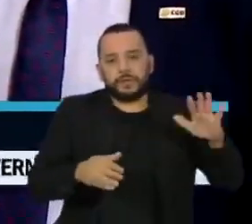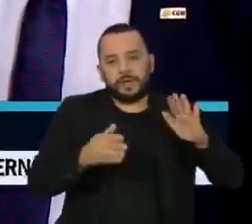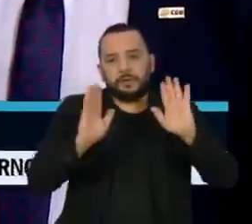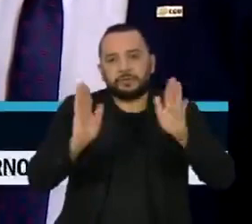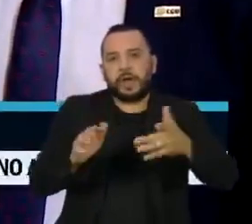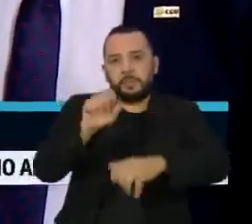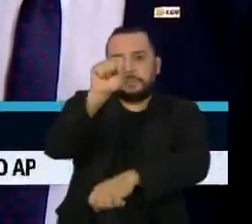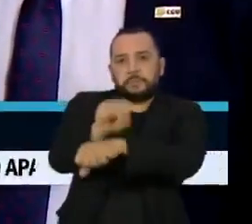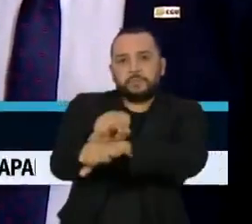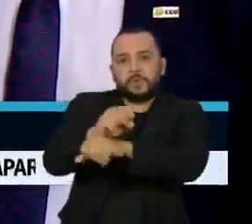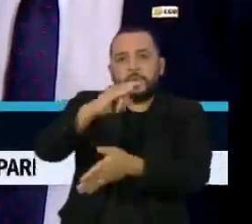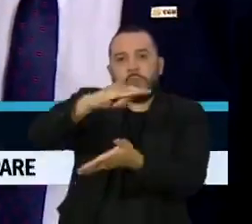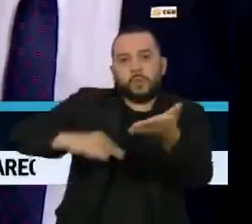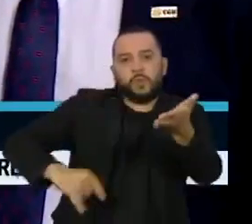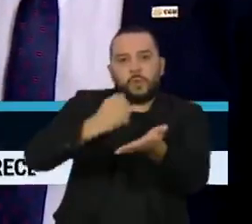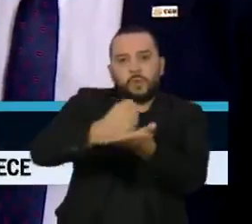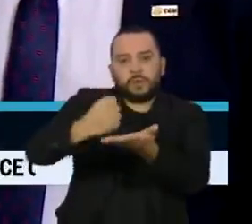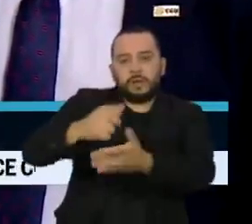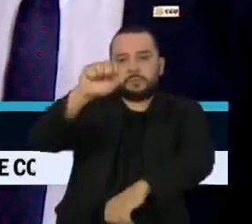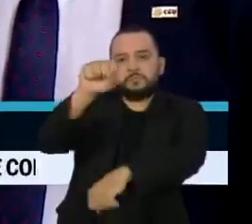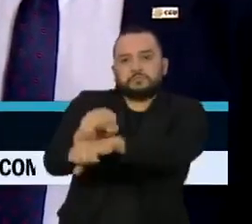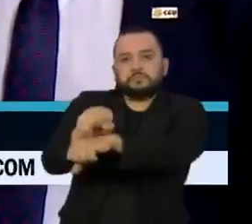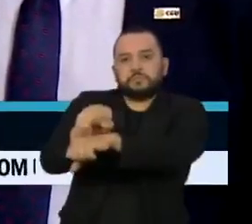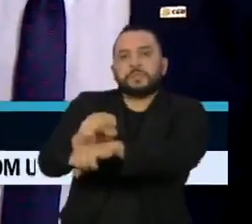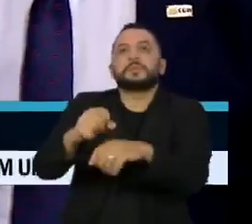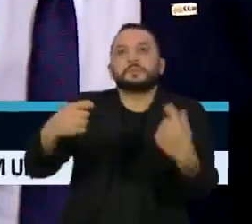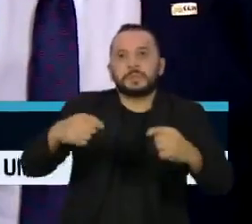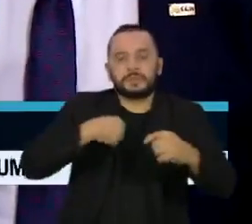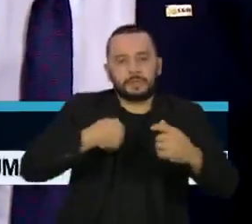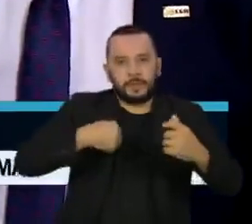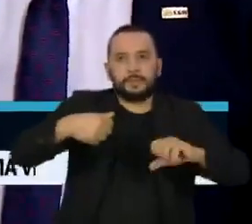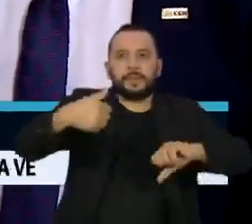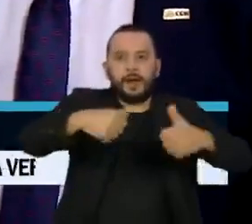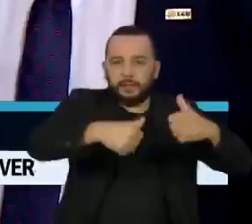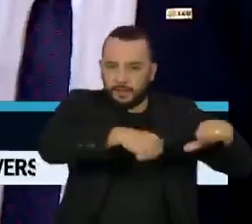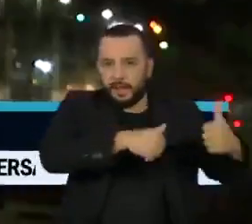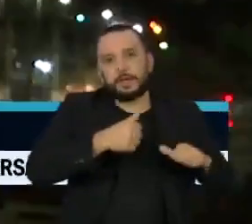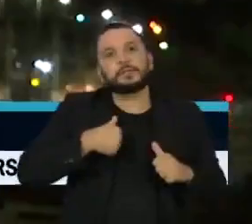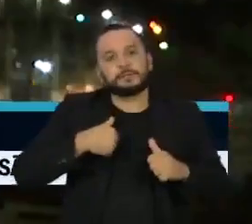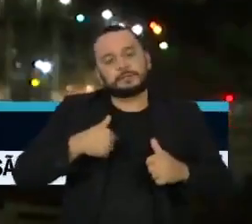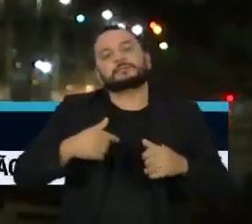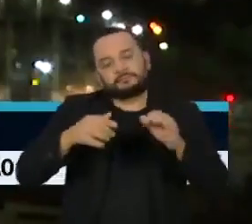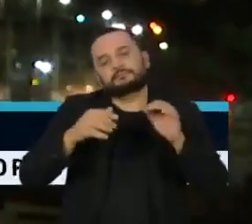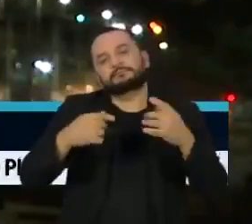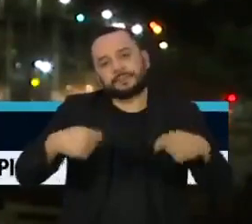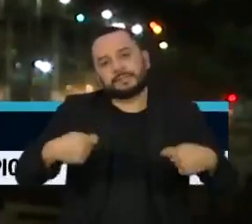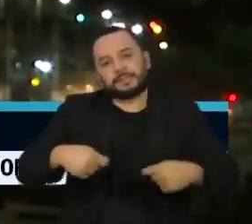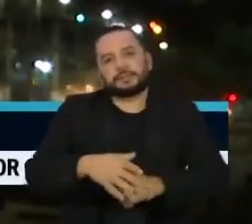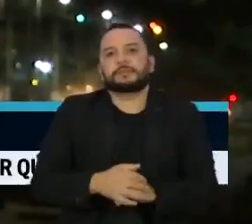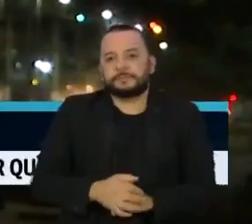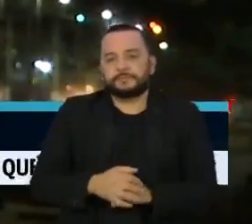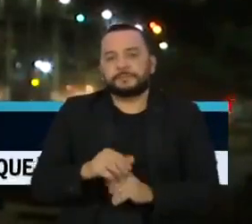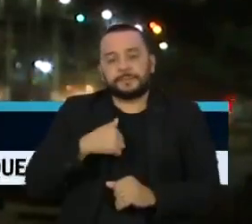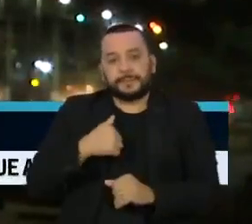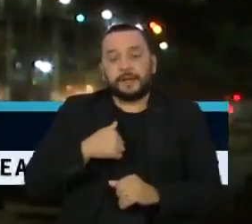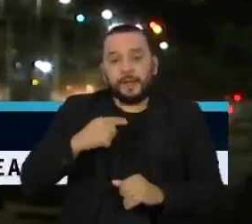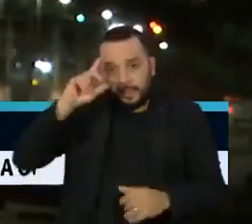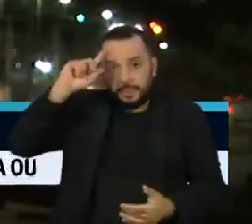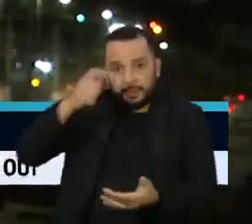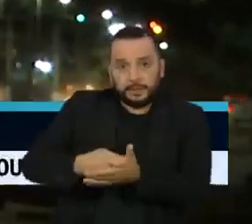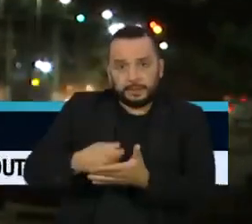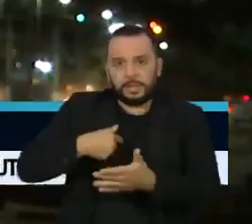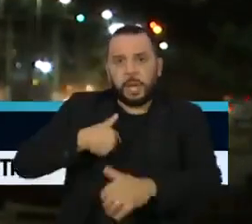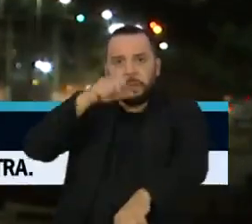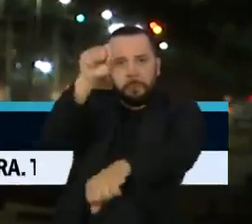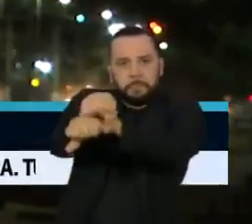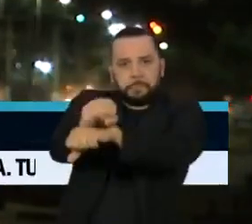o contrato para que análises mais aprofundadas sejam feitas. A decisão pela suspensão foi tomada depois